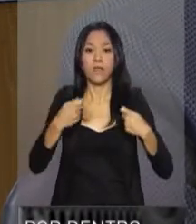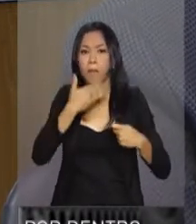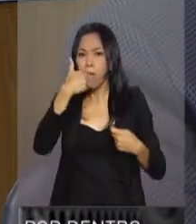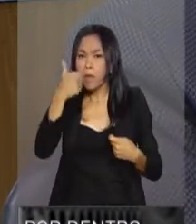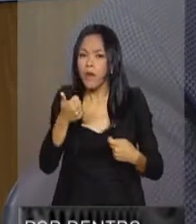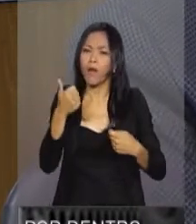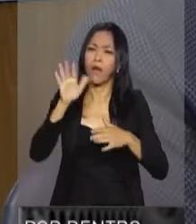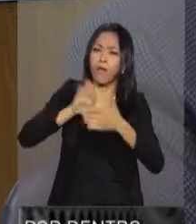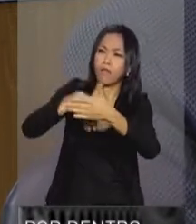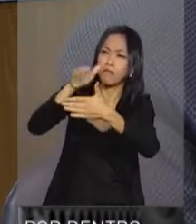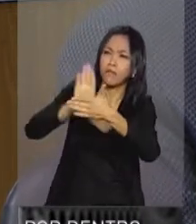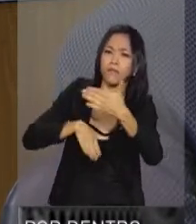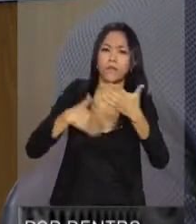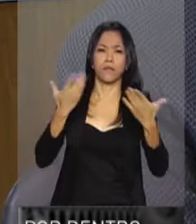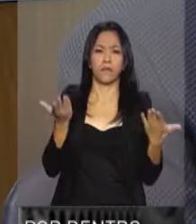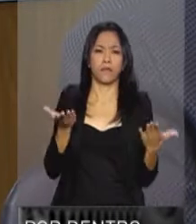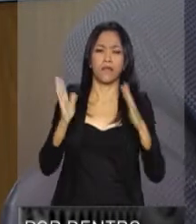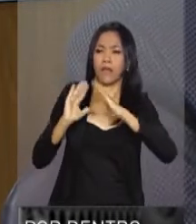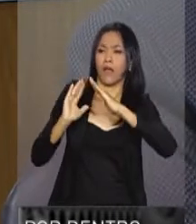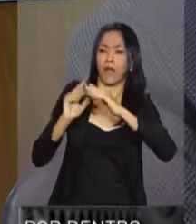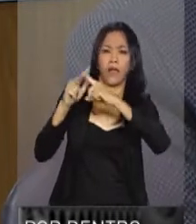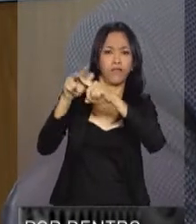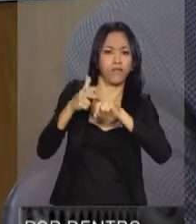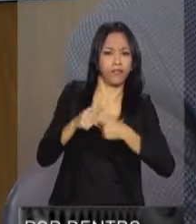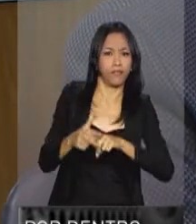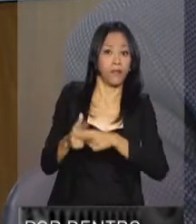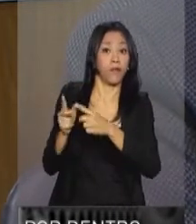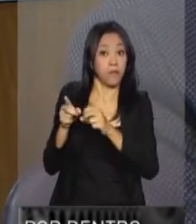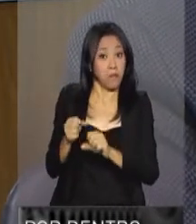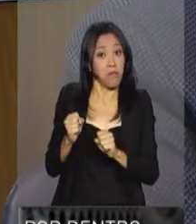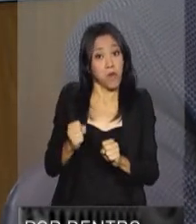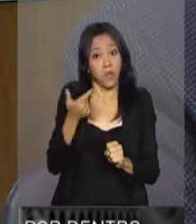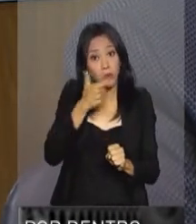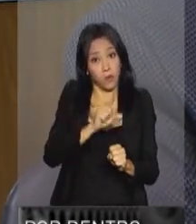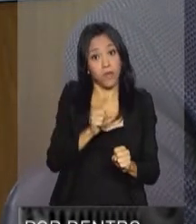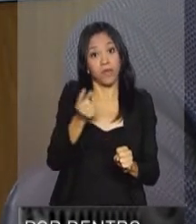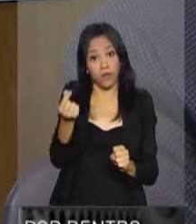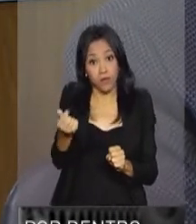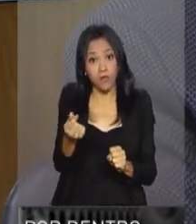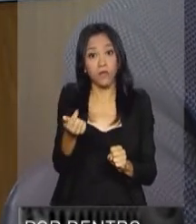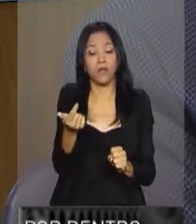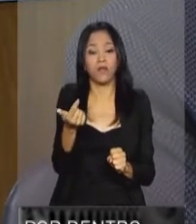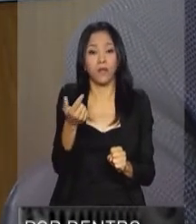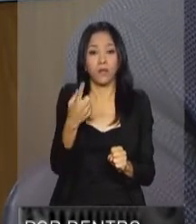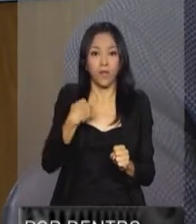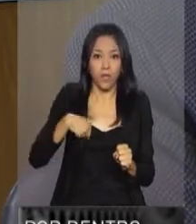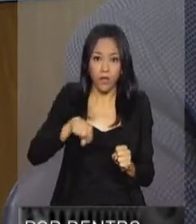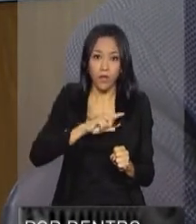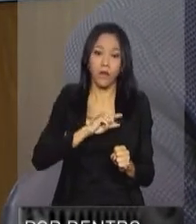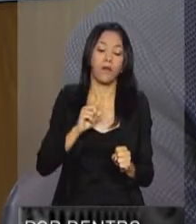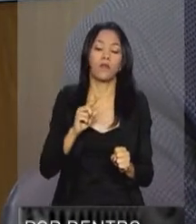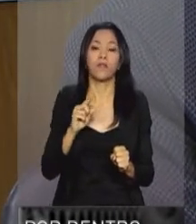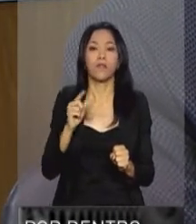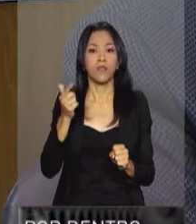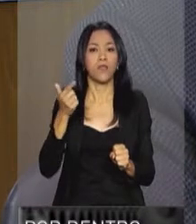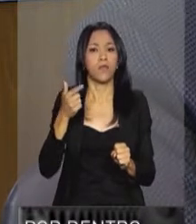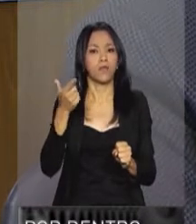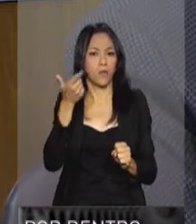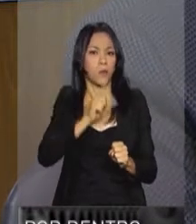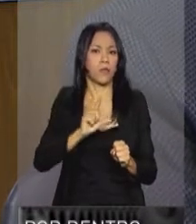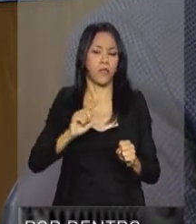qualificar a sua habitação possa assim conseguir os recursos que nós tenhamos vencidos estes desafios e dificuldades